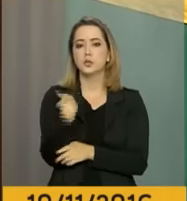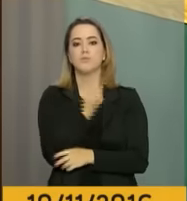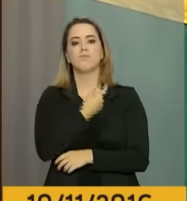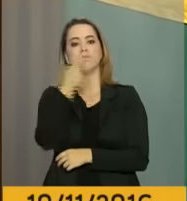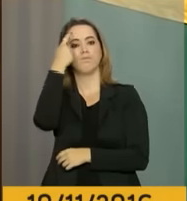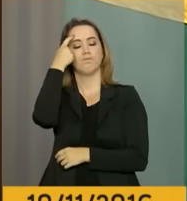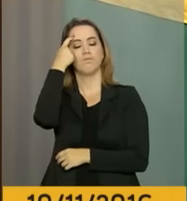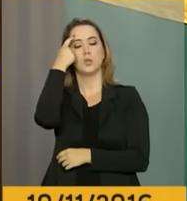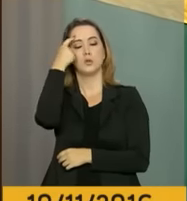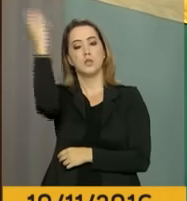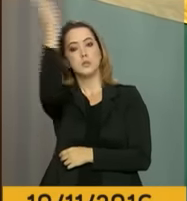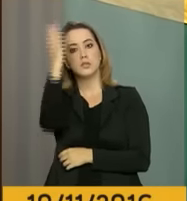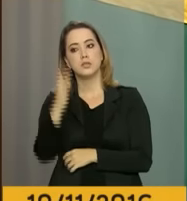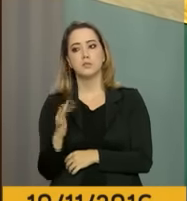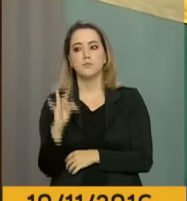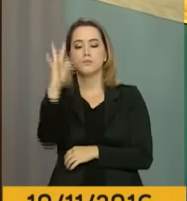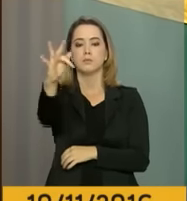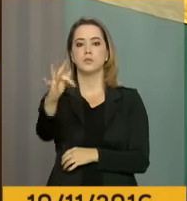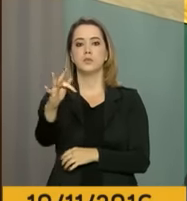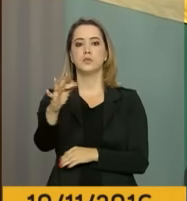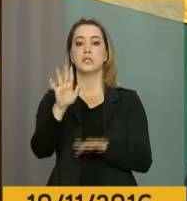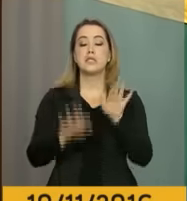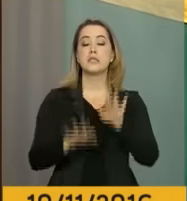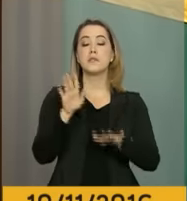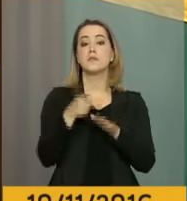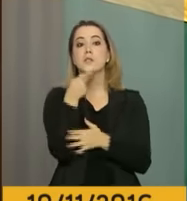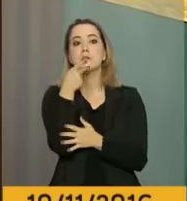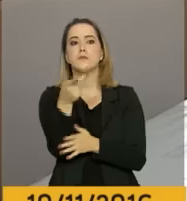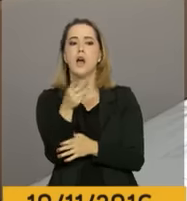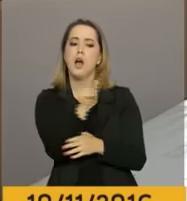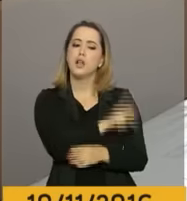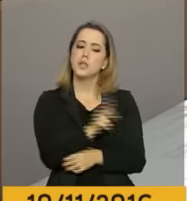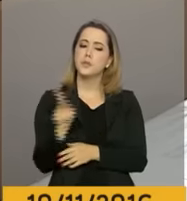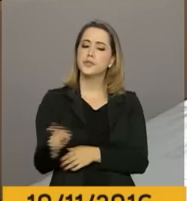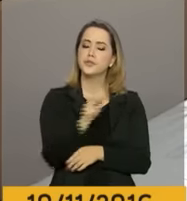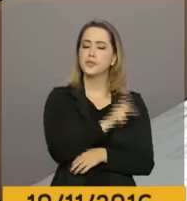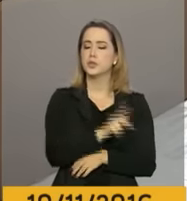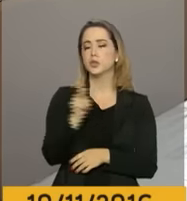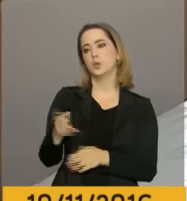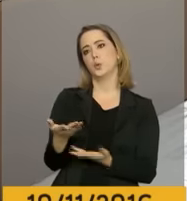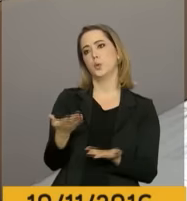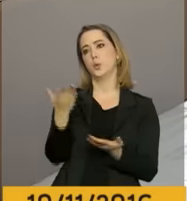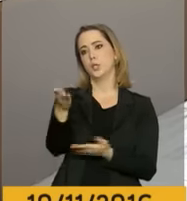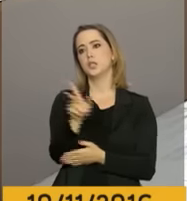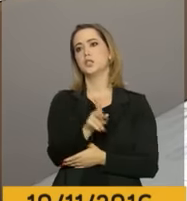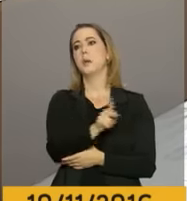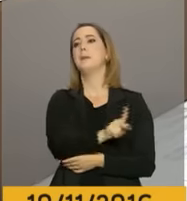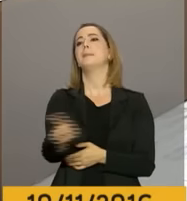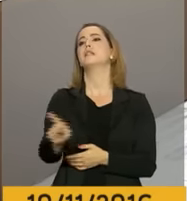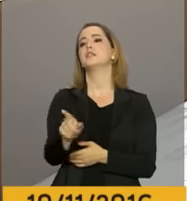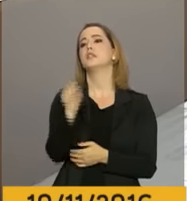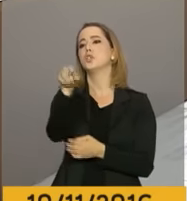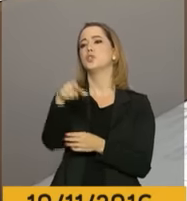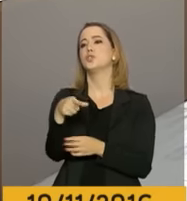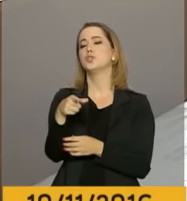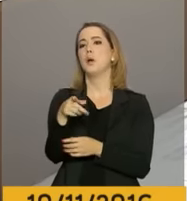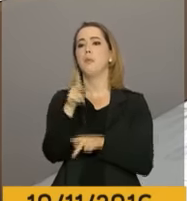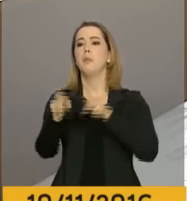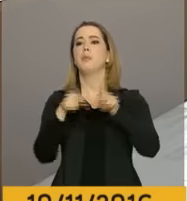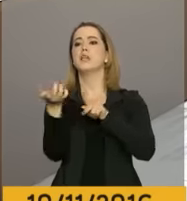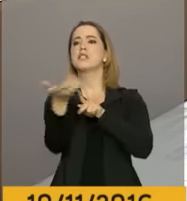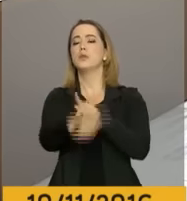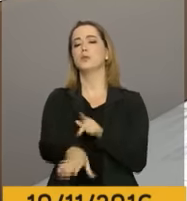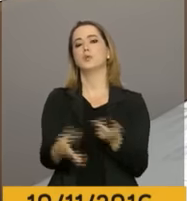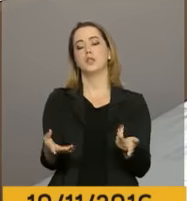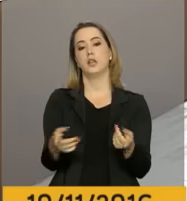Brasil do futuro. De vez em quando me dizem, senhores professores, senhores cientistas, ah, mas o Temer, você vai ficar muito impopular. Eu digo, não me